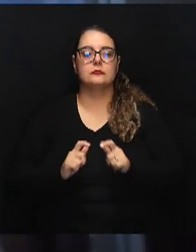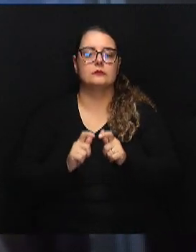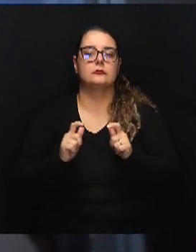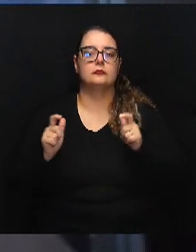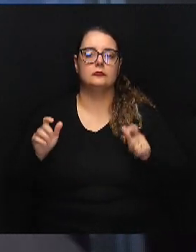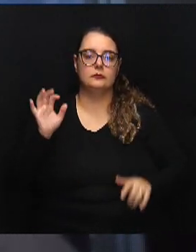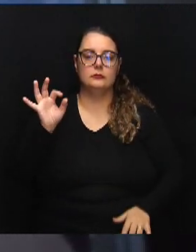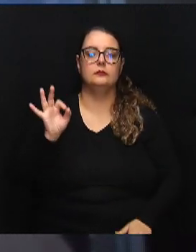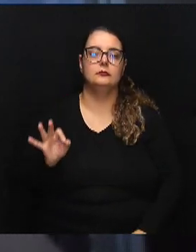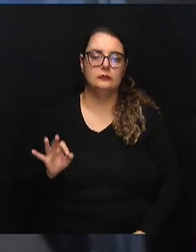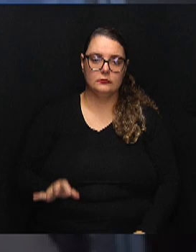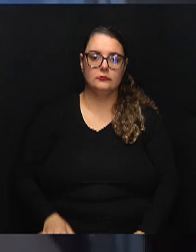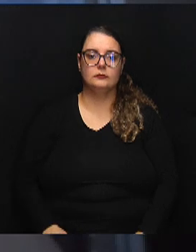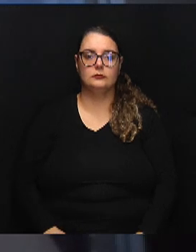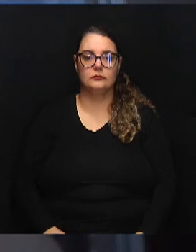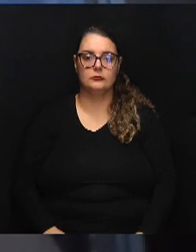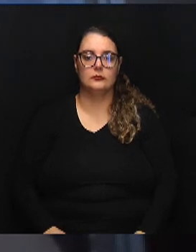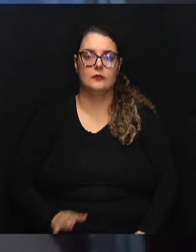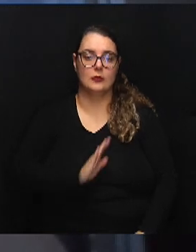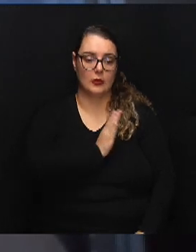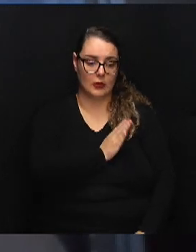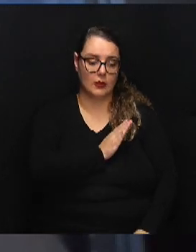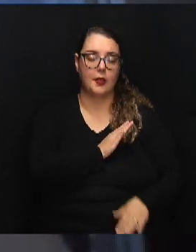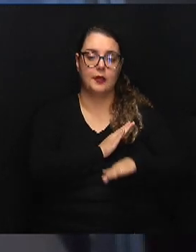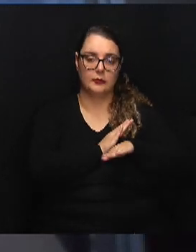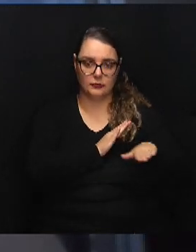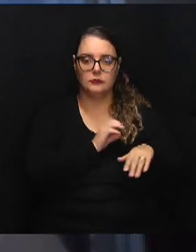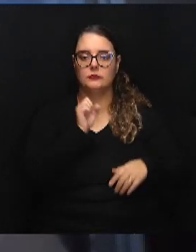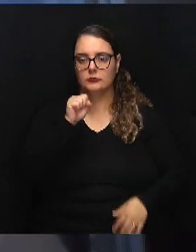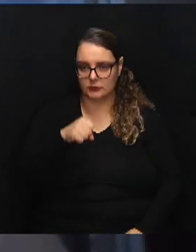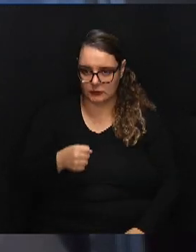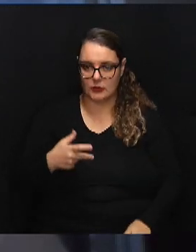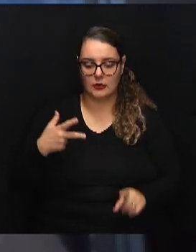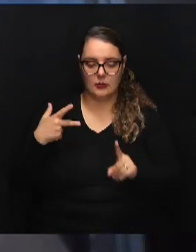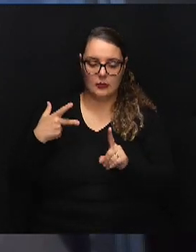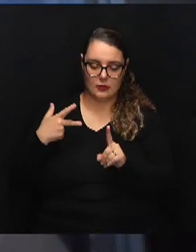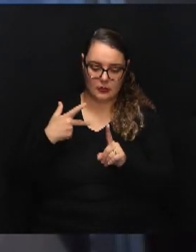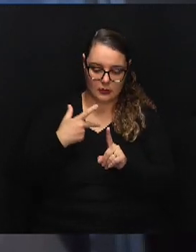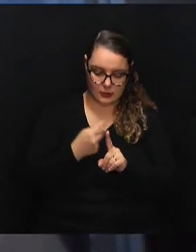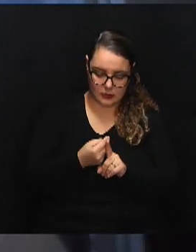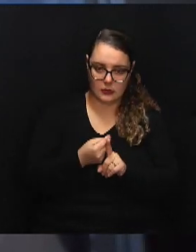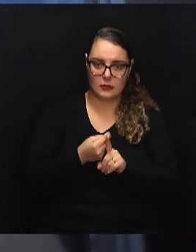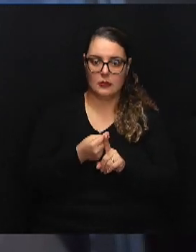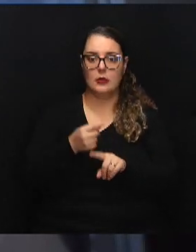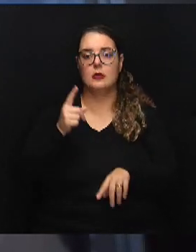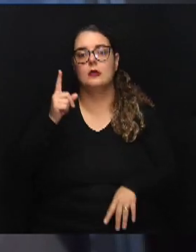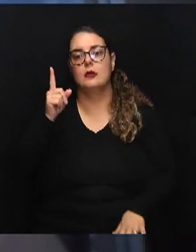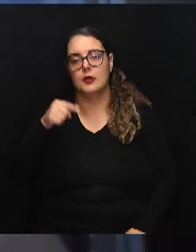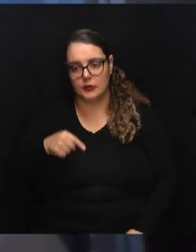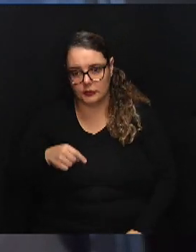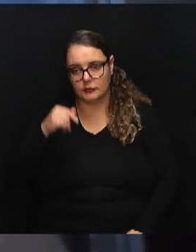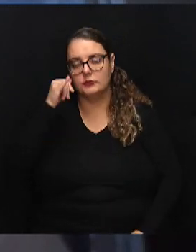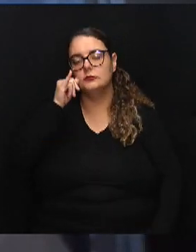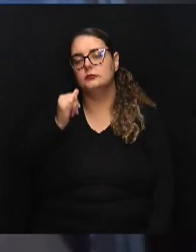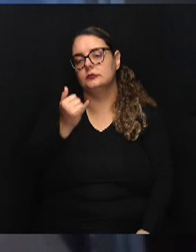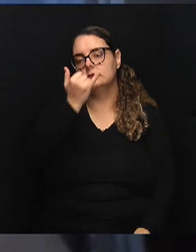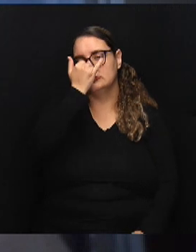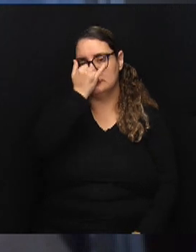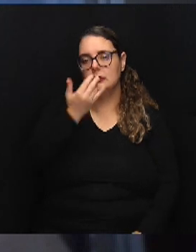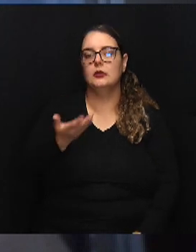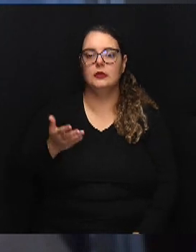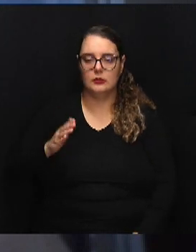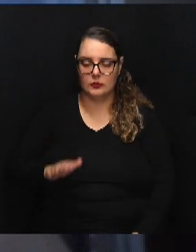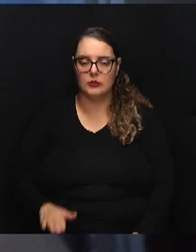a chance de infarto, sim. Então, a vacinação, ela é preventiva